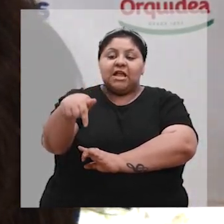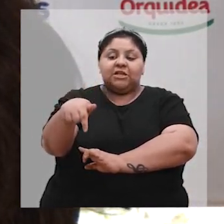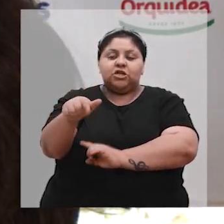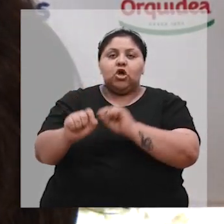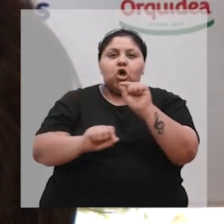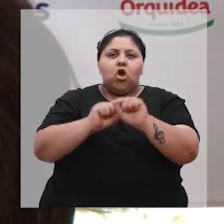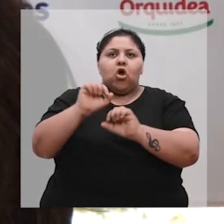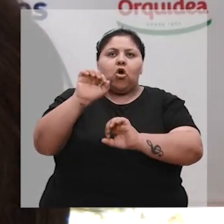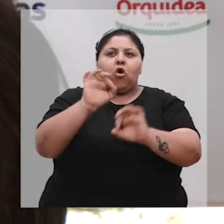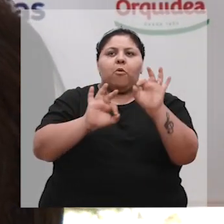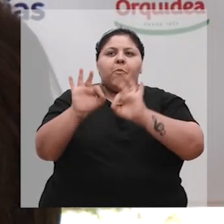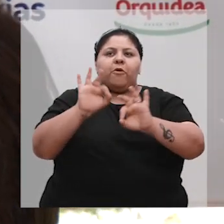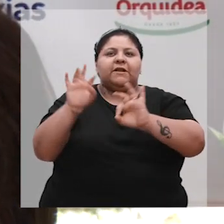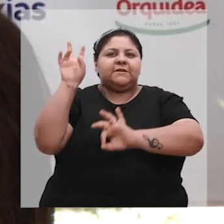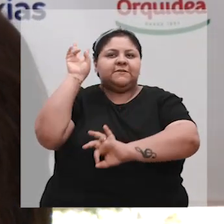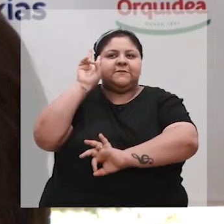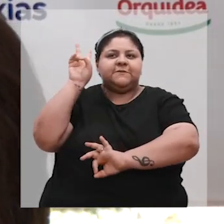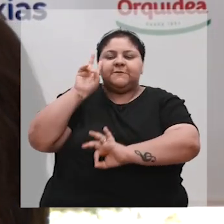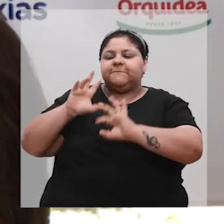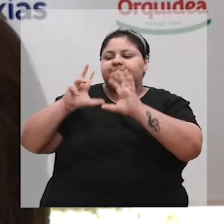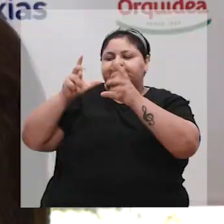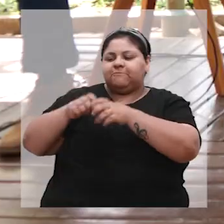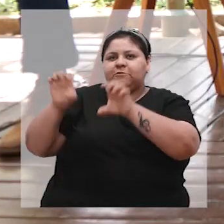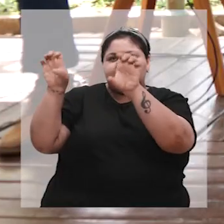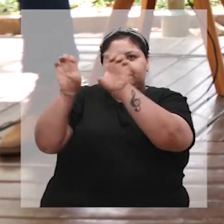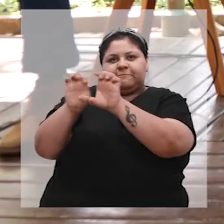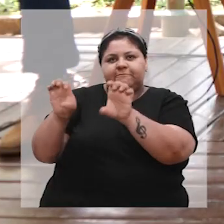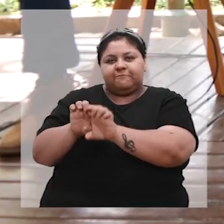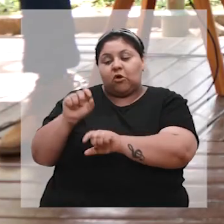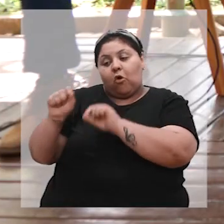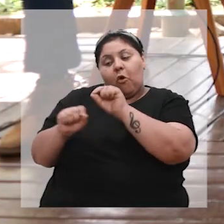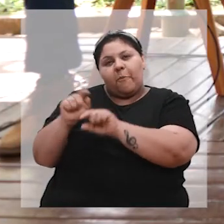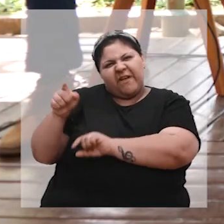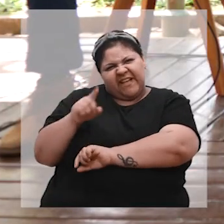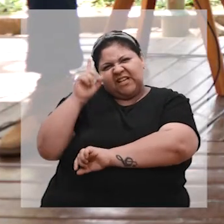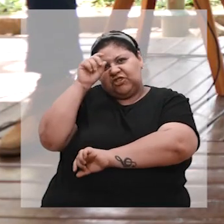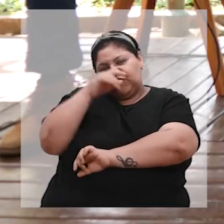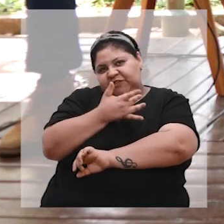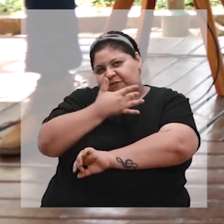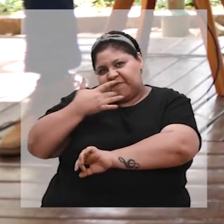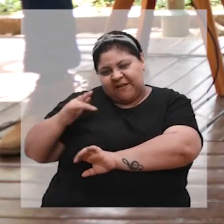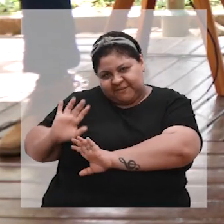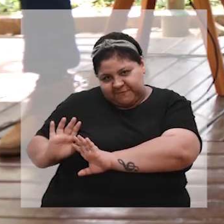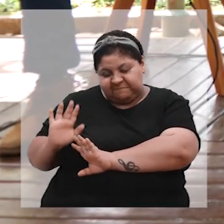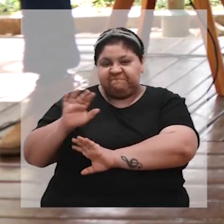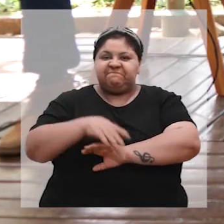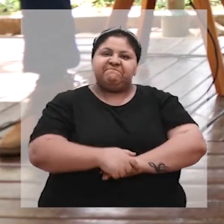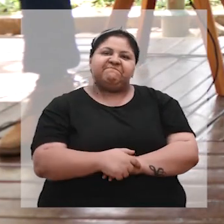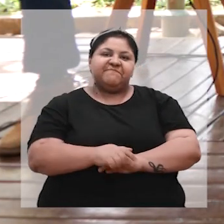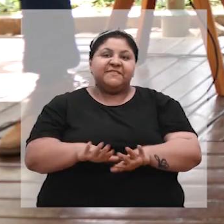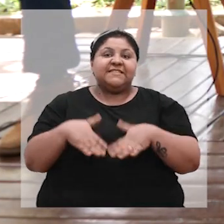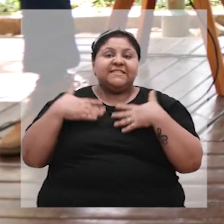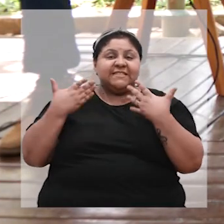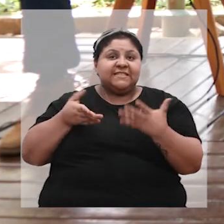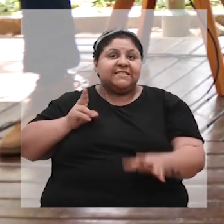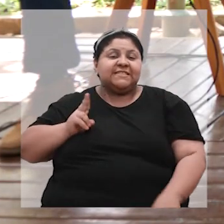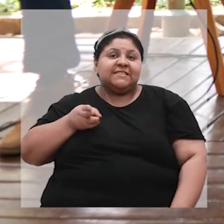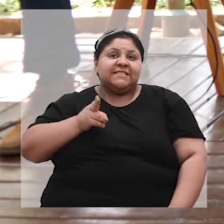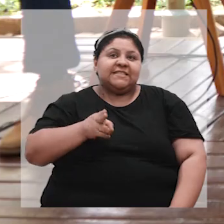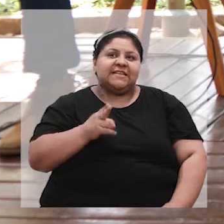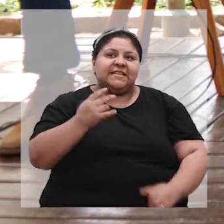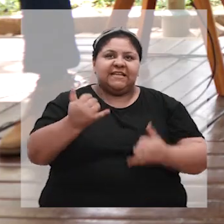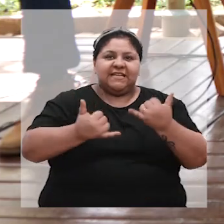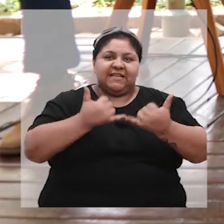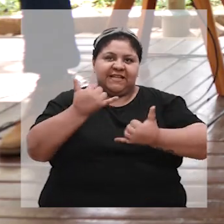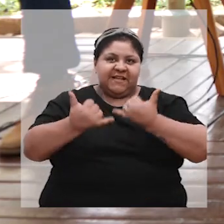organizar essa história toda essa estrutura? Como é? É difícil? É fácil? Conta pra gente. Pois é, então a gente sempre brinca,